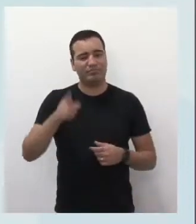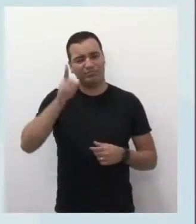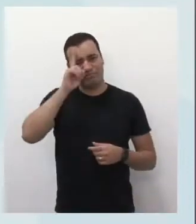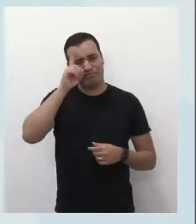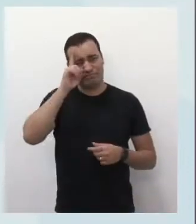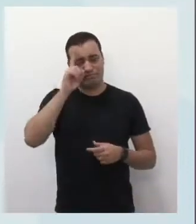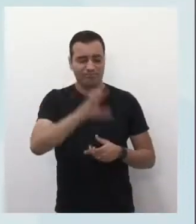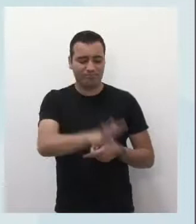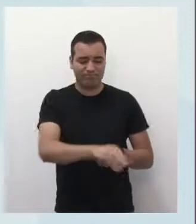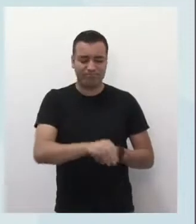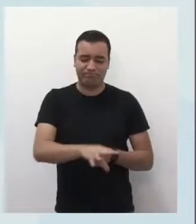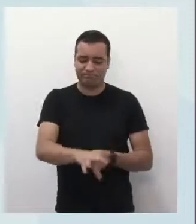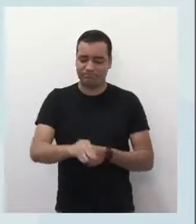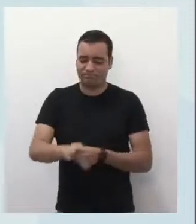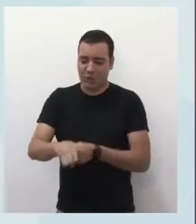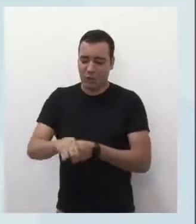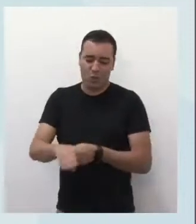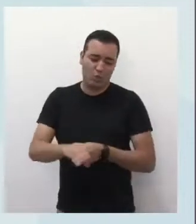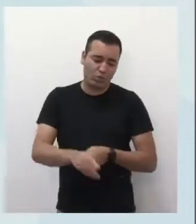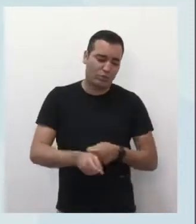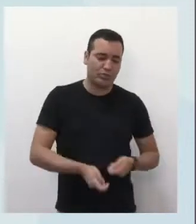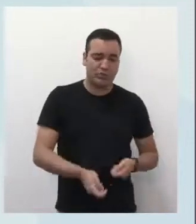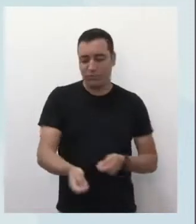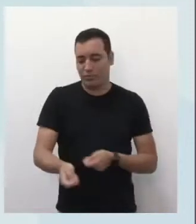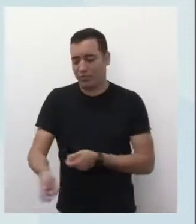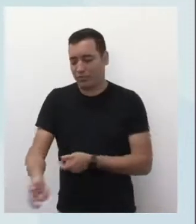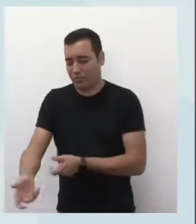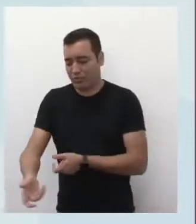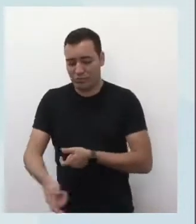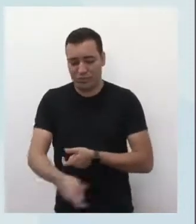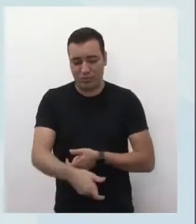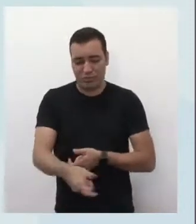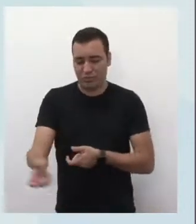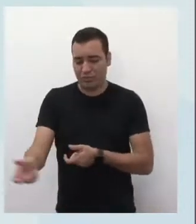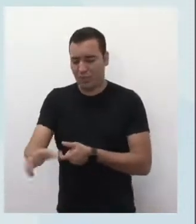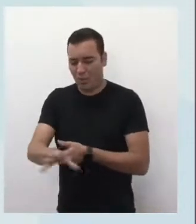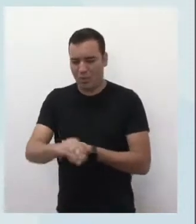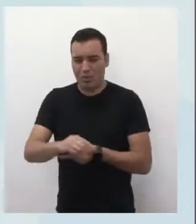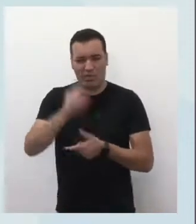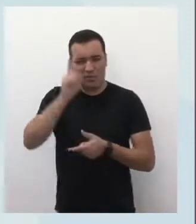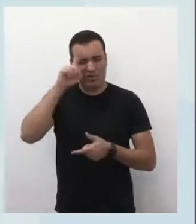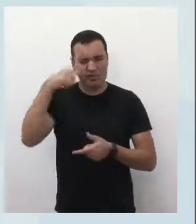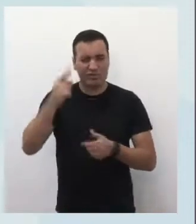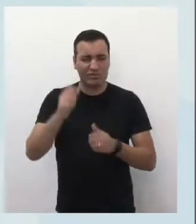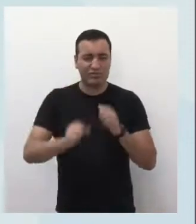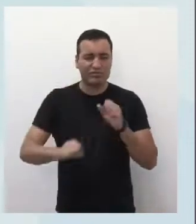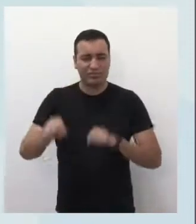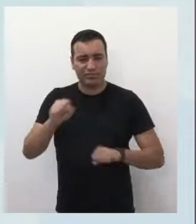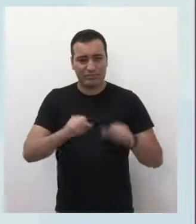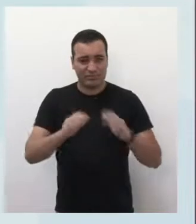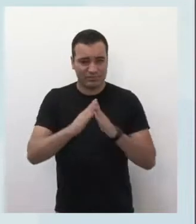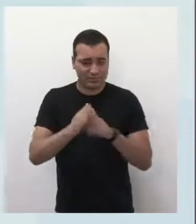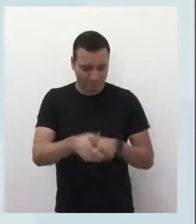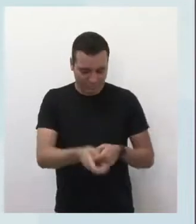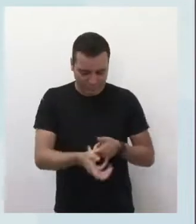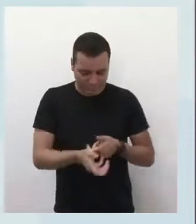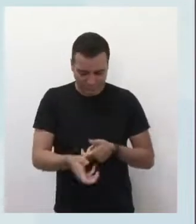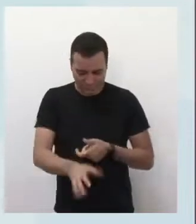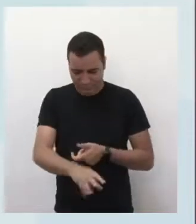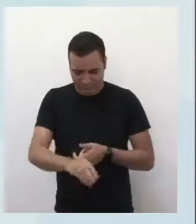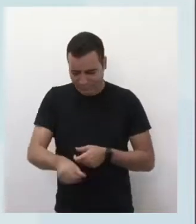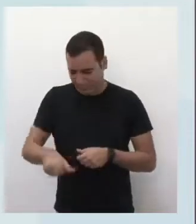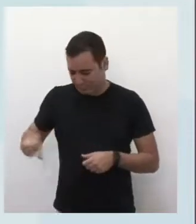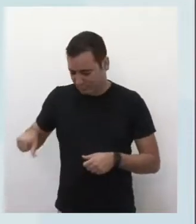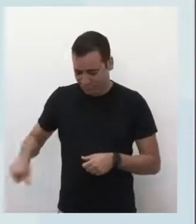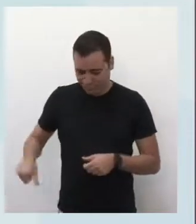1 hora de funcionamento do aspirador. Esse aí em questão. Aí, nós vamos ter que fazer uma transformaçãozinha. Então, se é 1